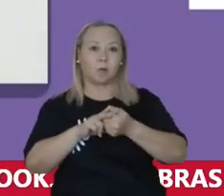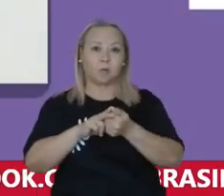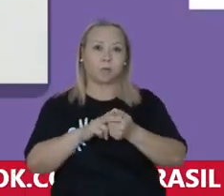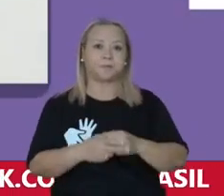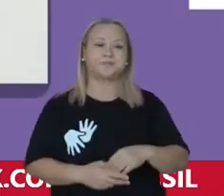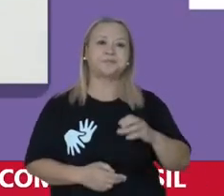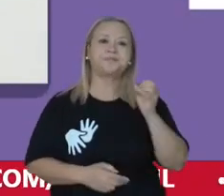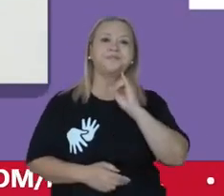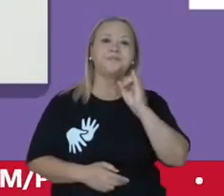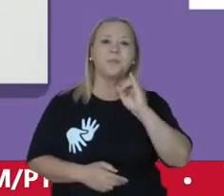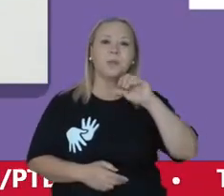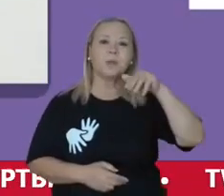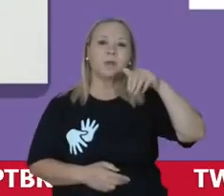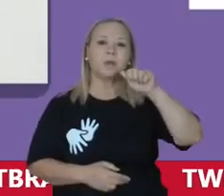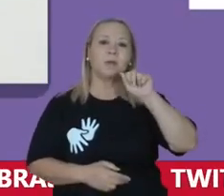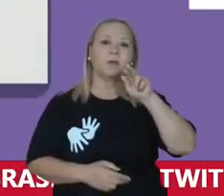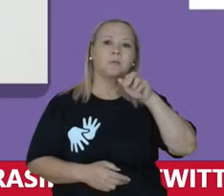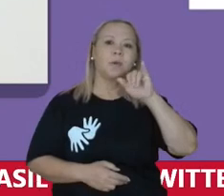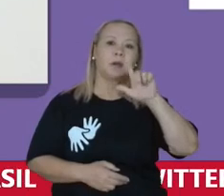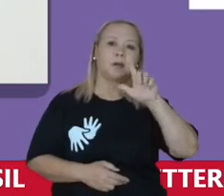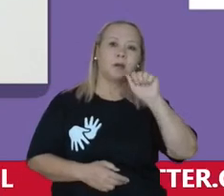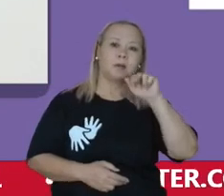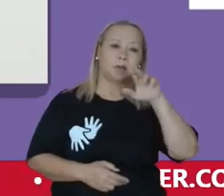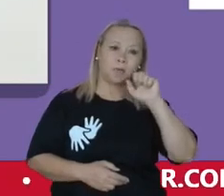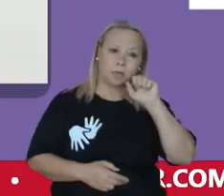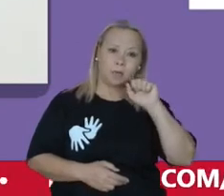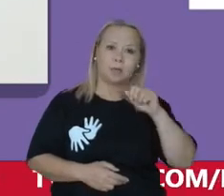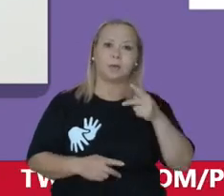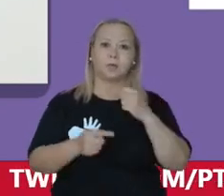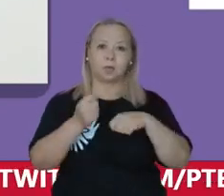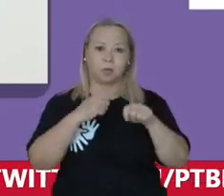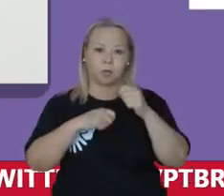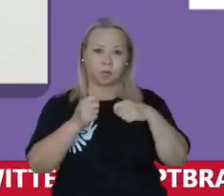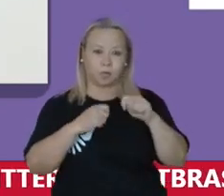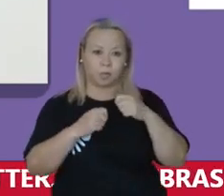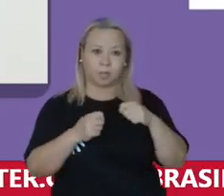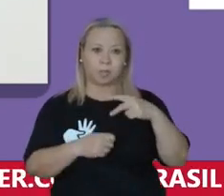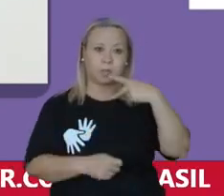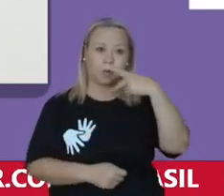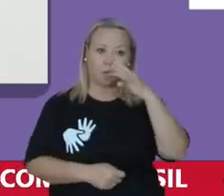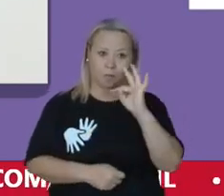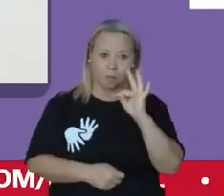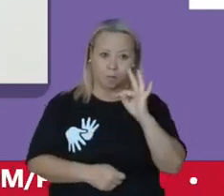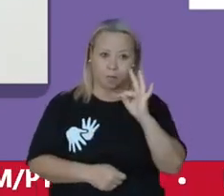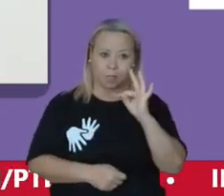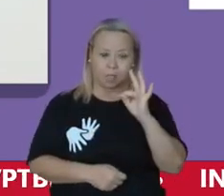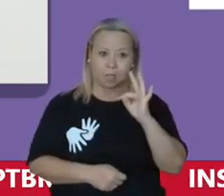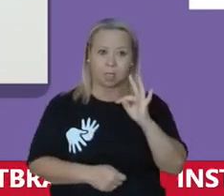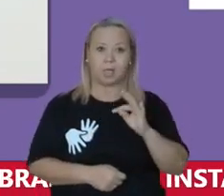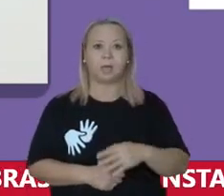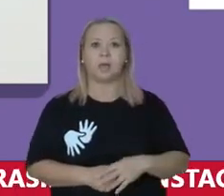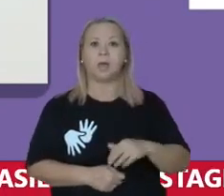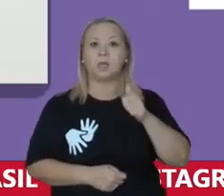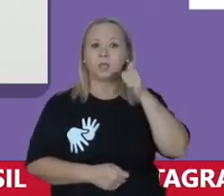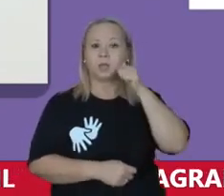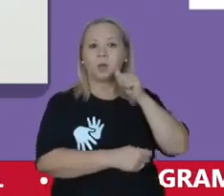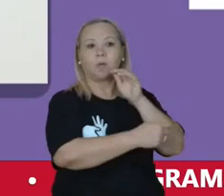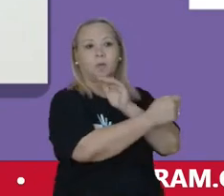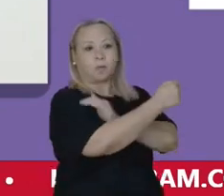Marilane Teixeira, sou economista, filiada ao PT, militante